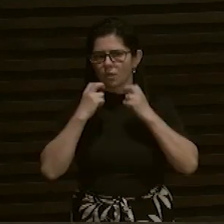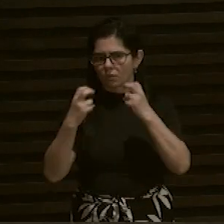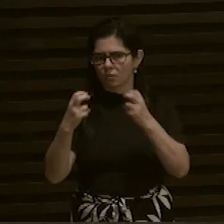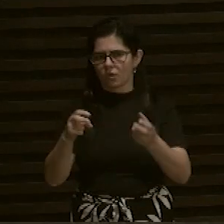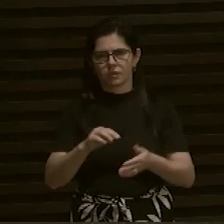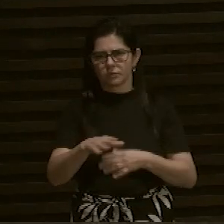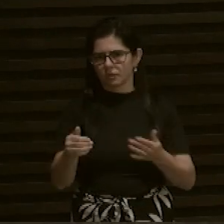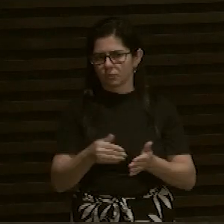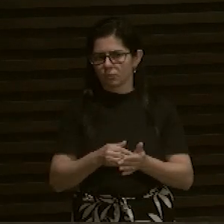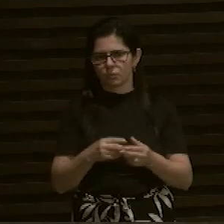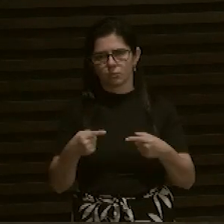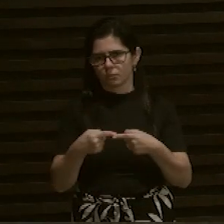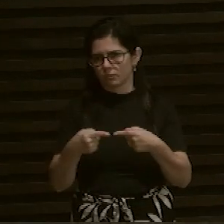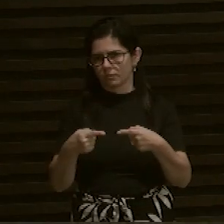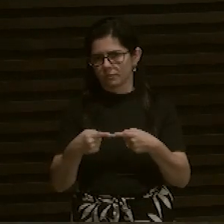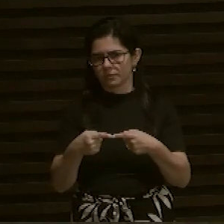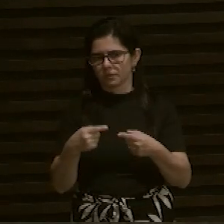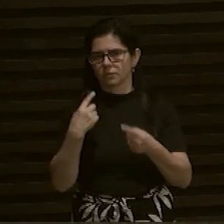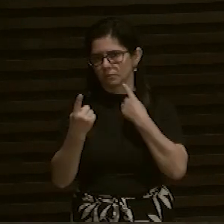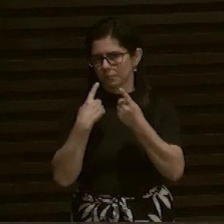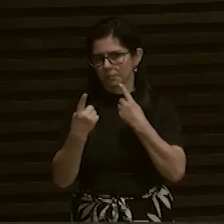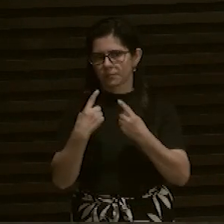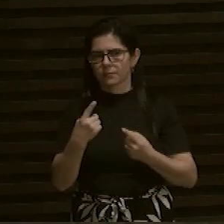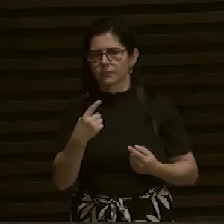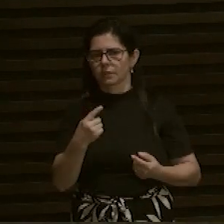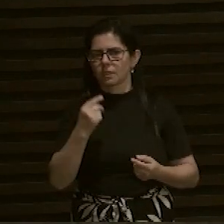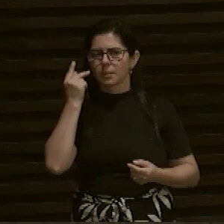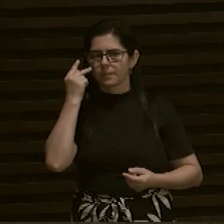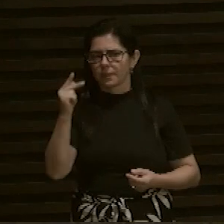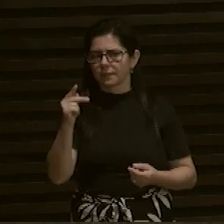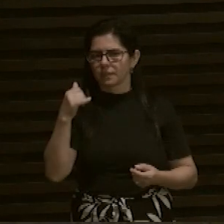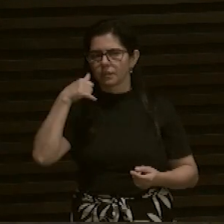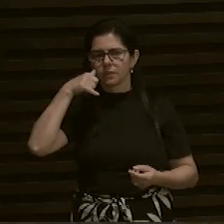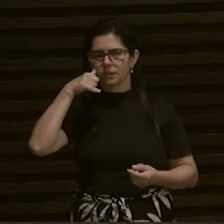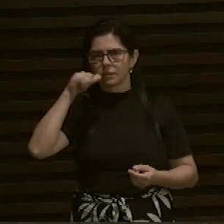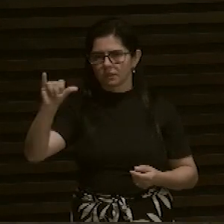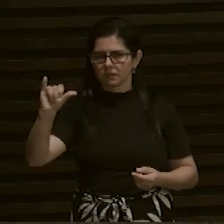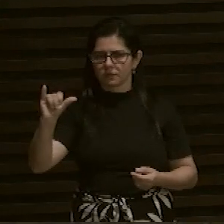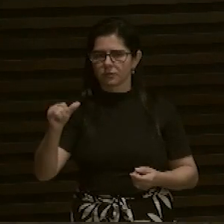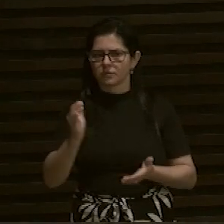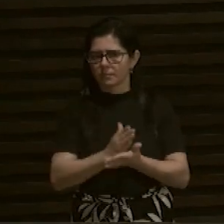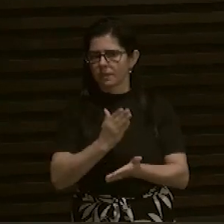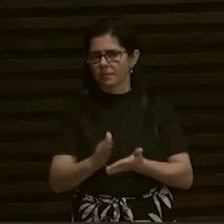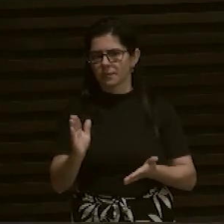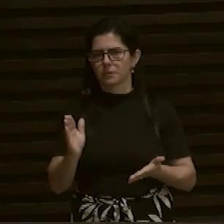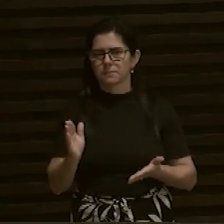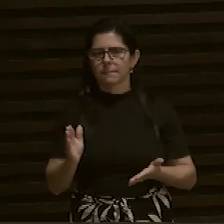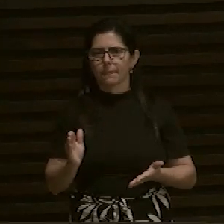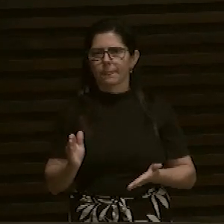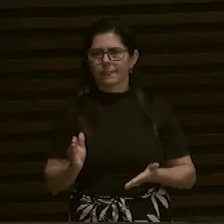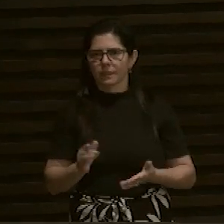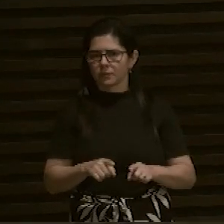haja divisões entre vocês. Antes, que todos estejam unidos num só pensamento e num só parecer.